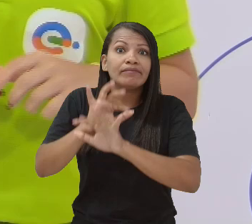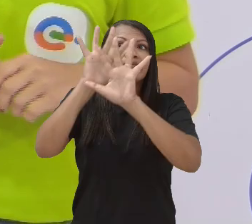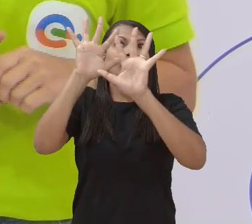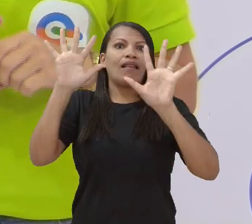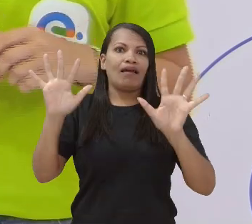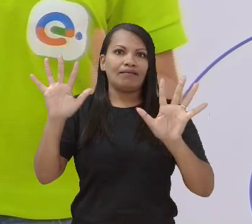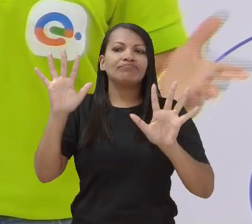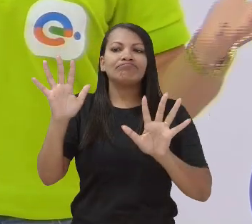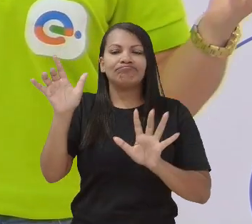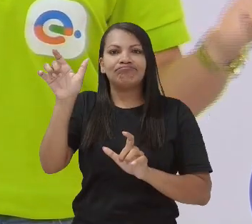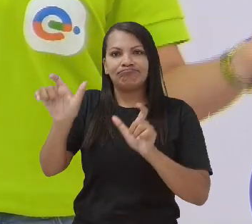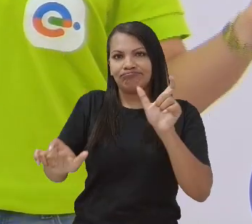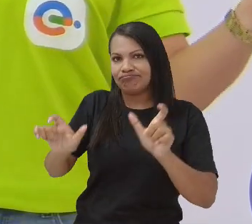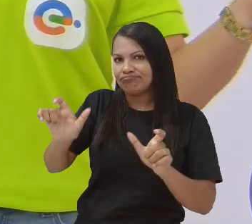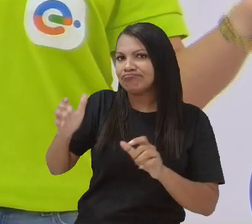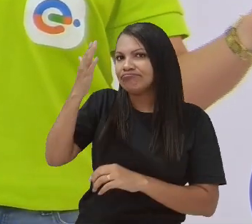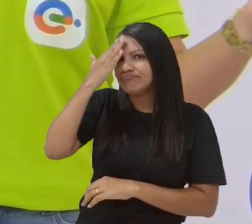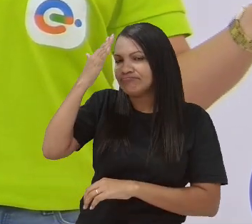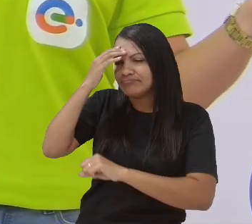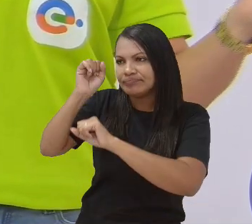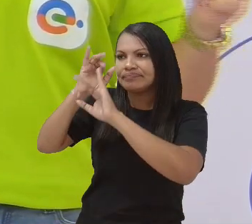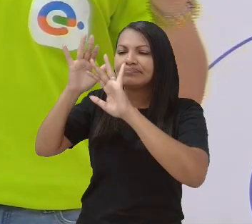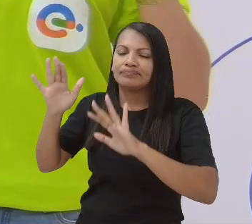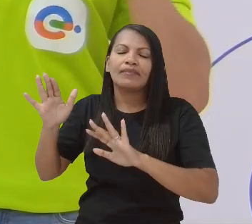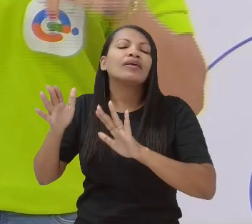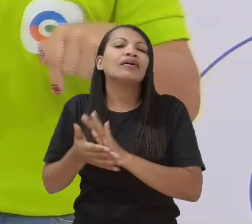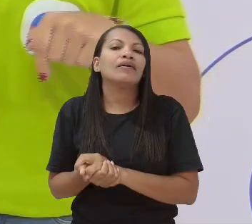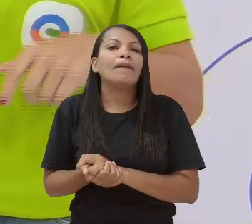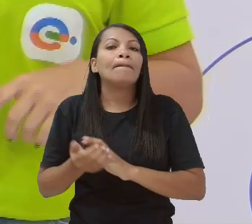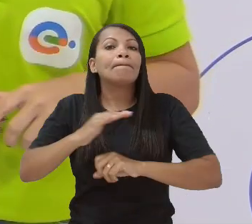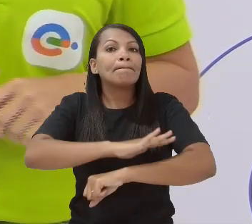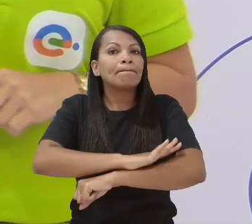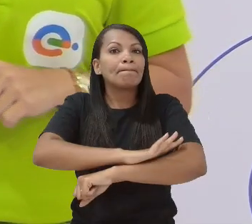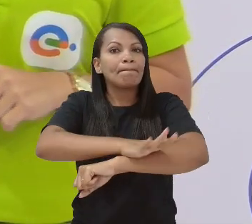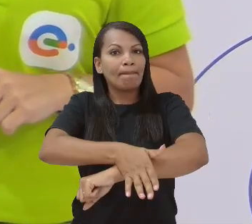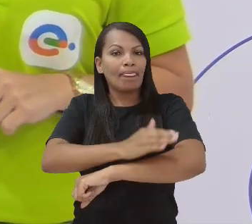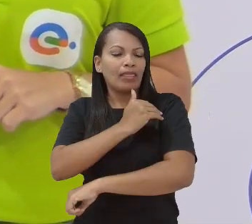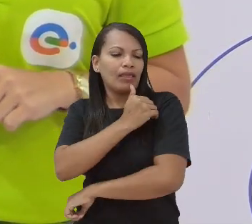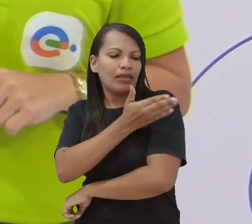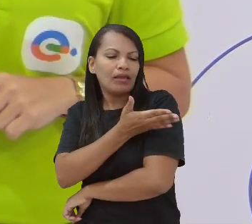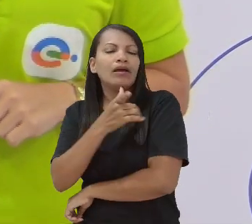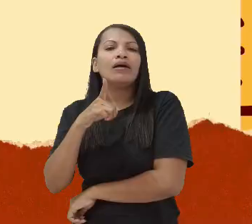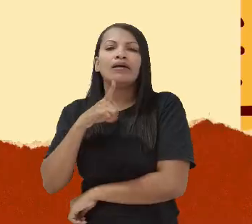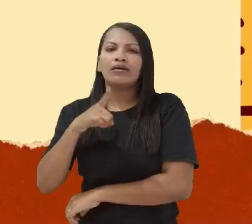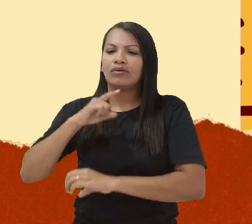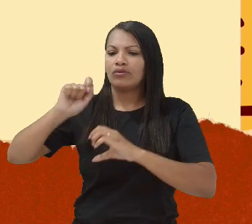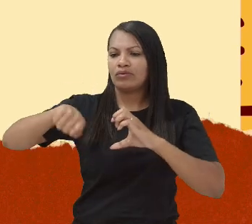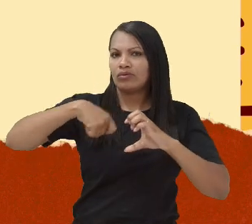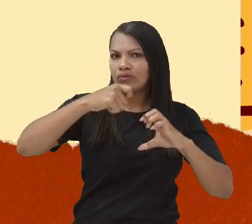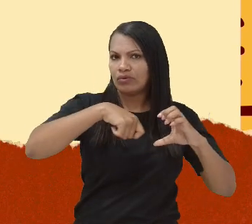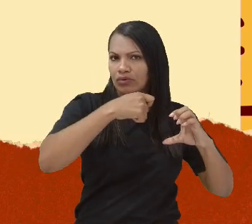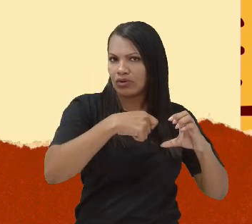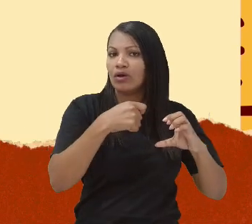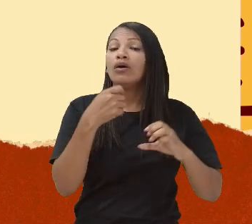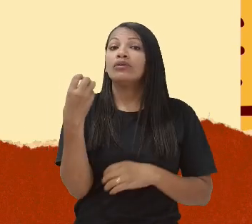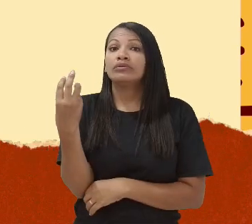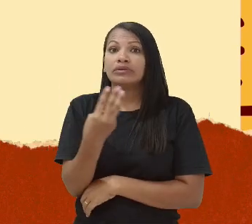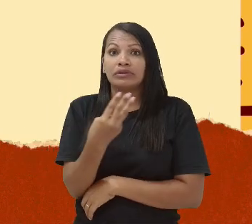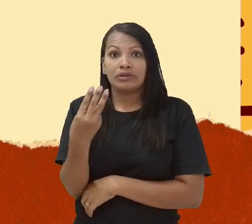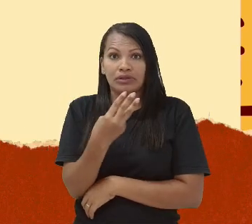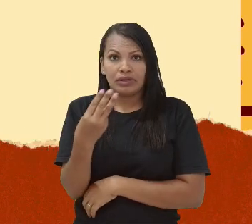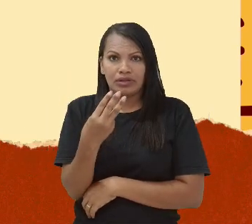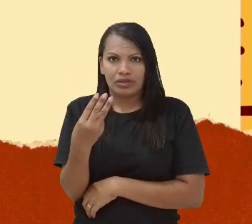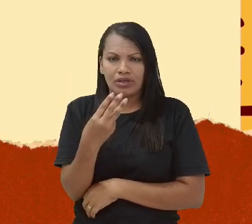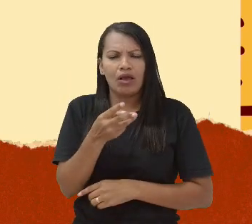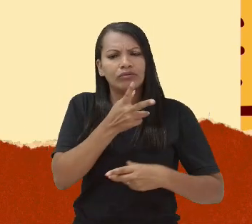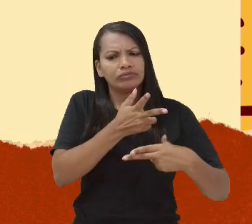esclarecido: preconceito racial. Esse assunto está presente no episódio 3 da série Minha